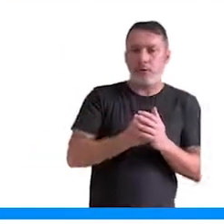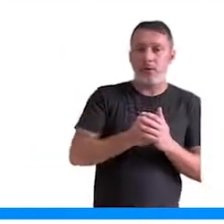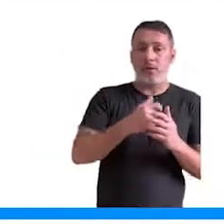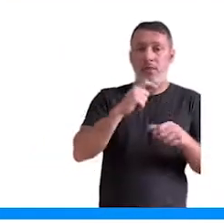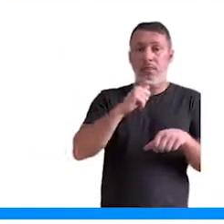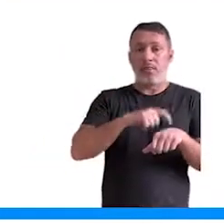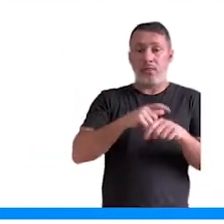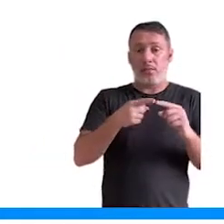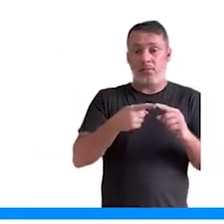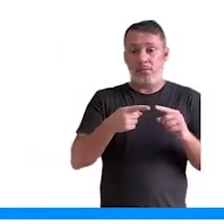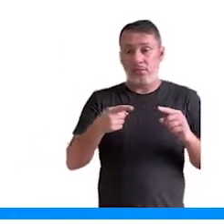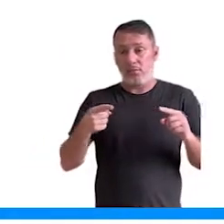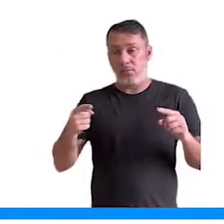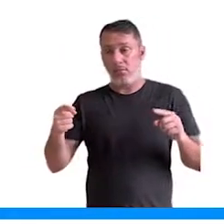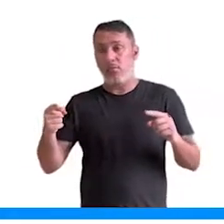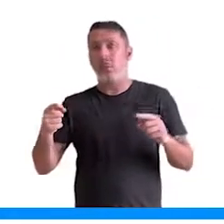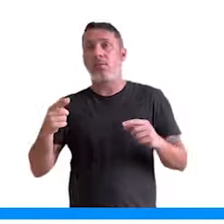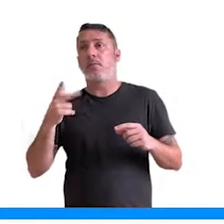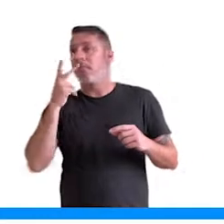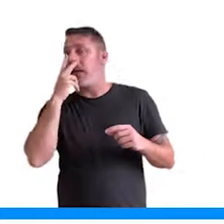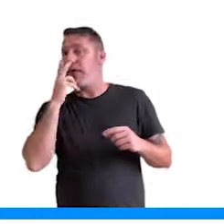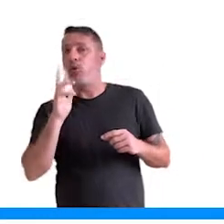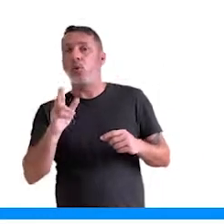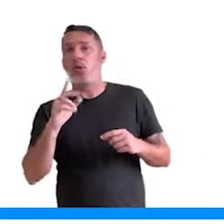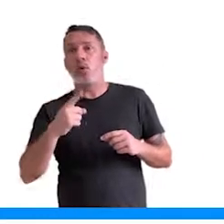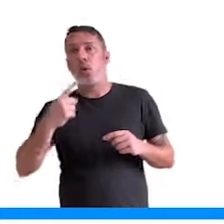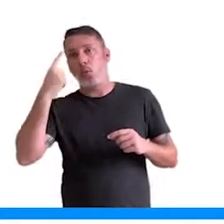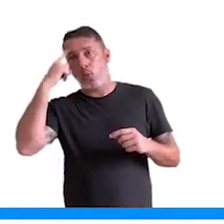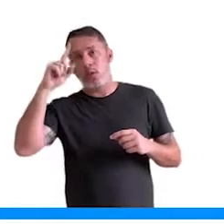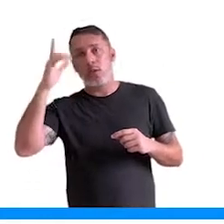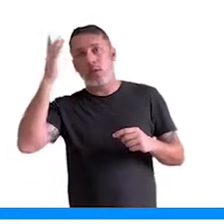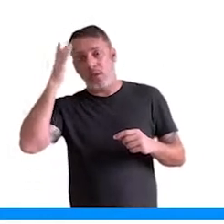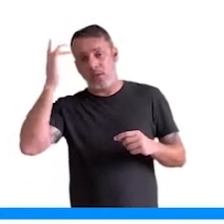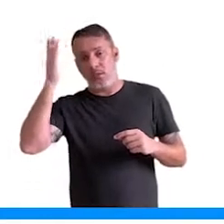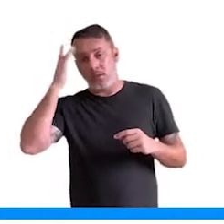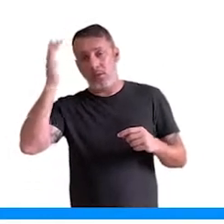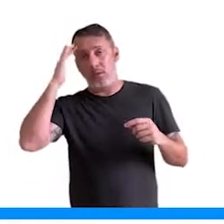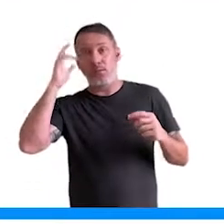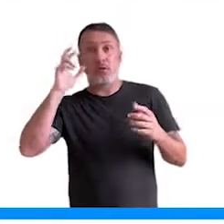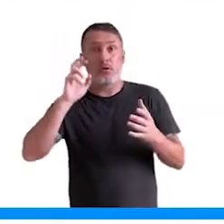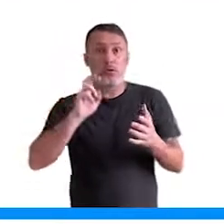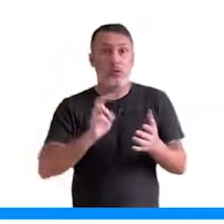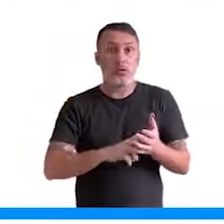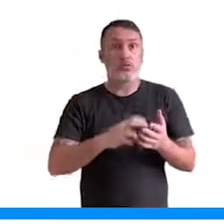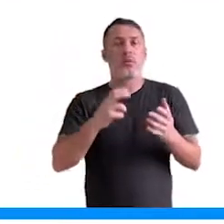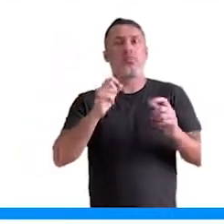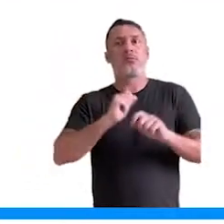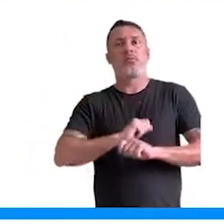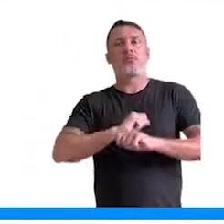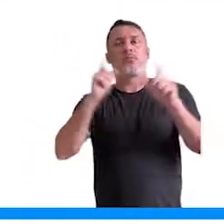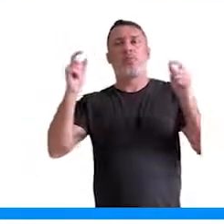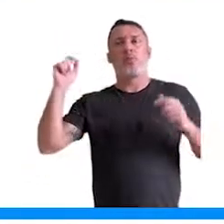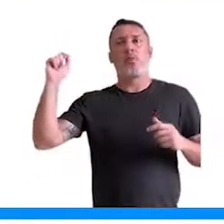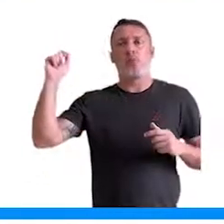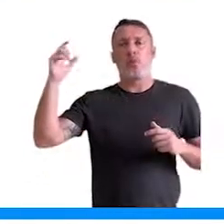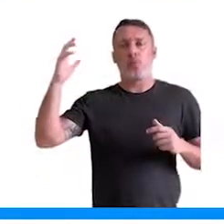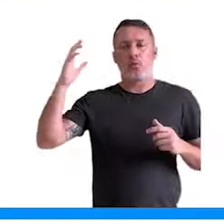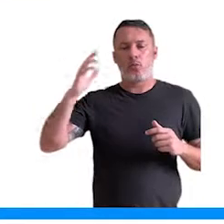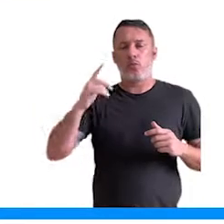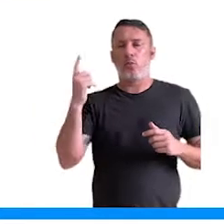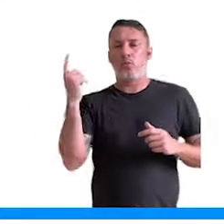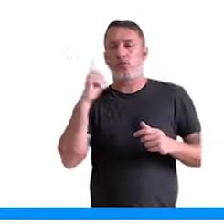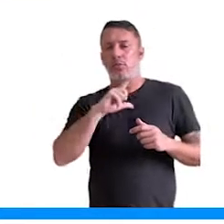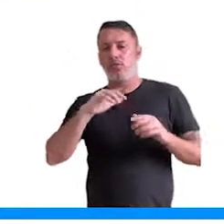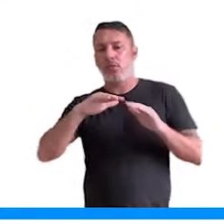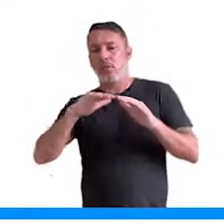Os tempos ultrapassam, quase não resulta de um dia para o outro. Assim que amanheceu, a luz